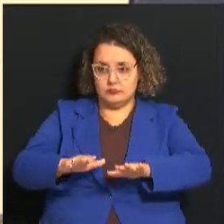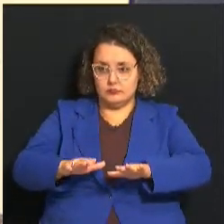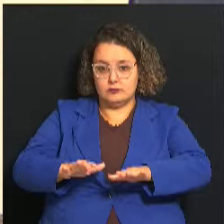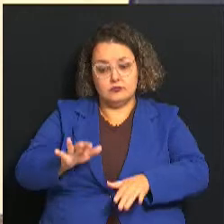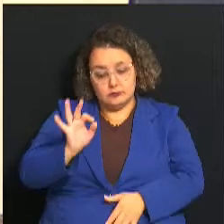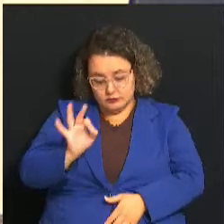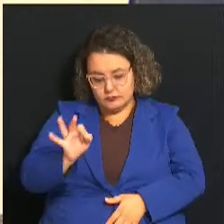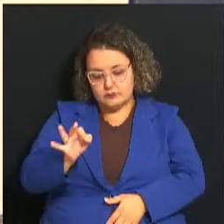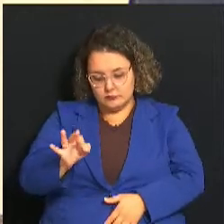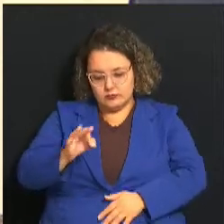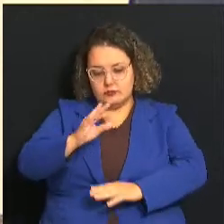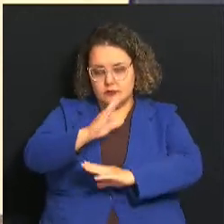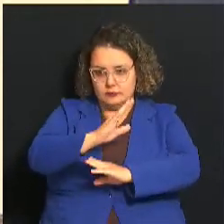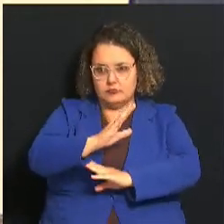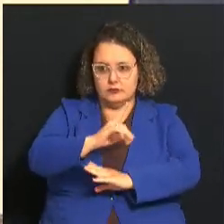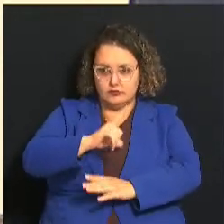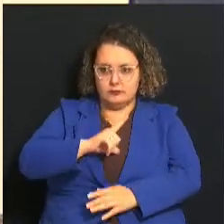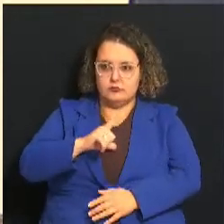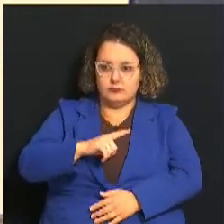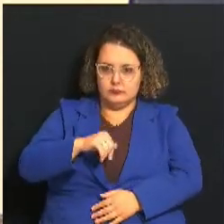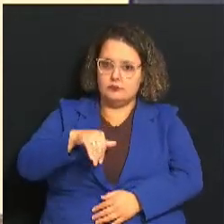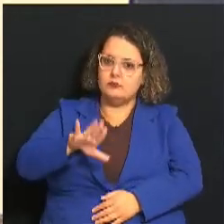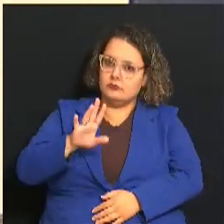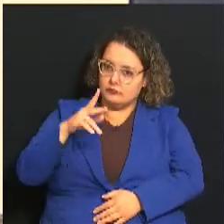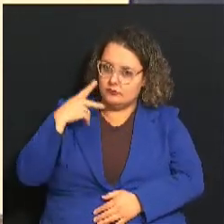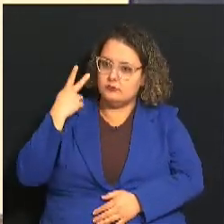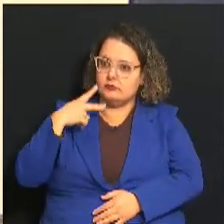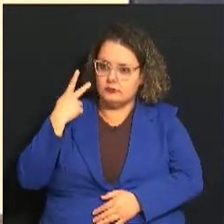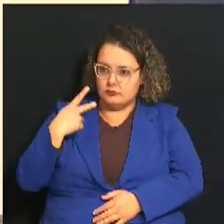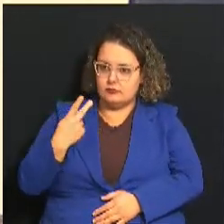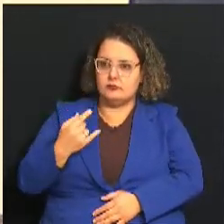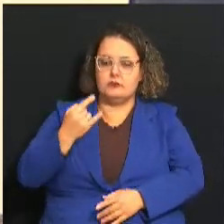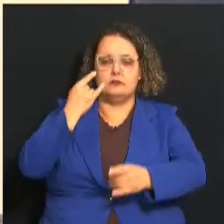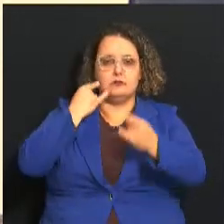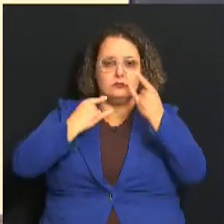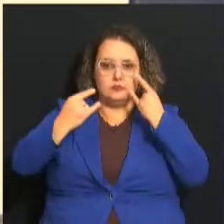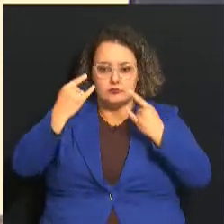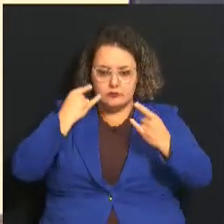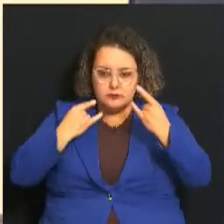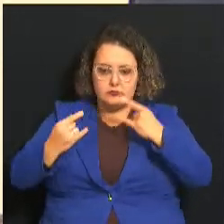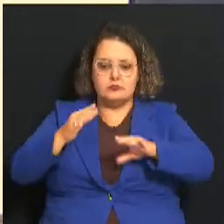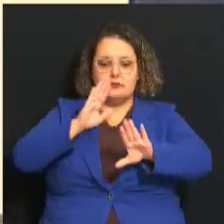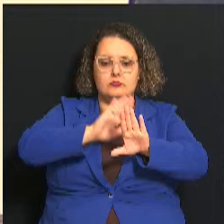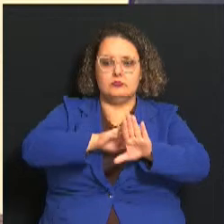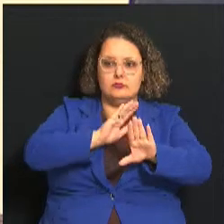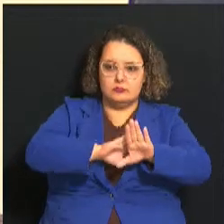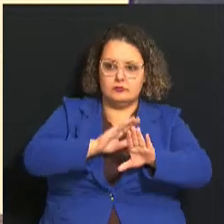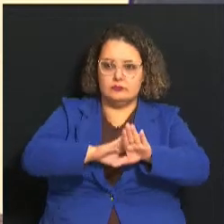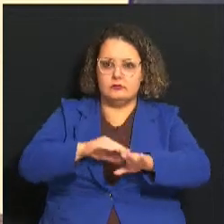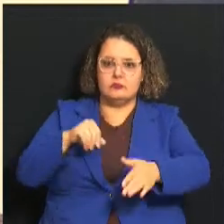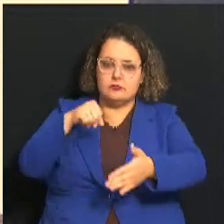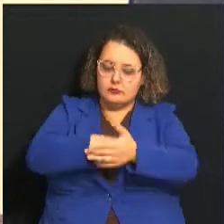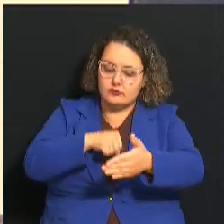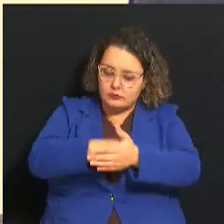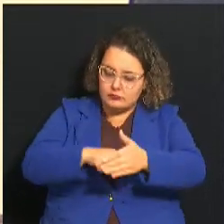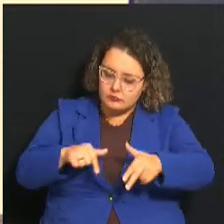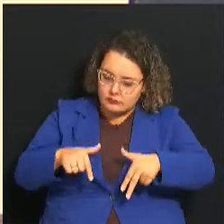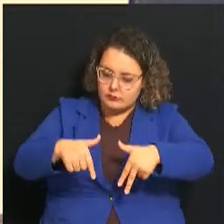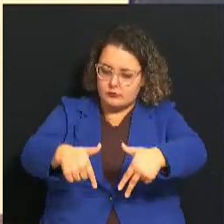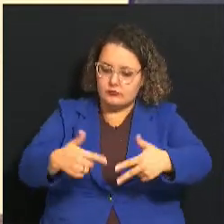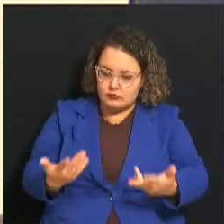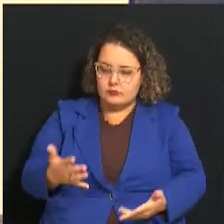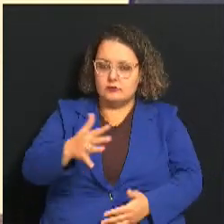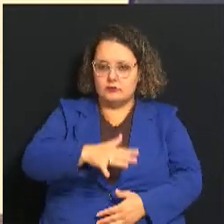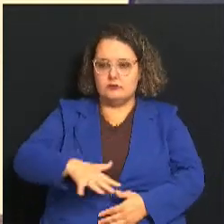na Câmara, nós temos muito mais vereadores que se interessam, que atuam, que militam na área. Então, a gente viu